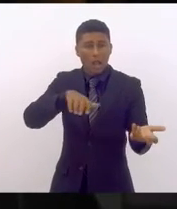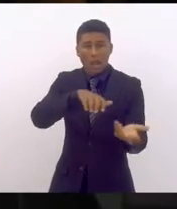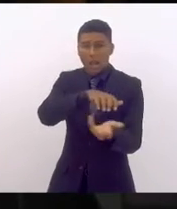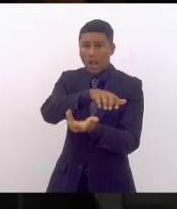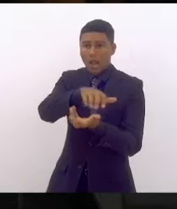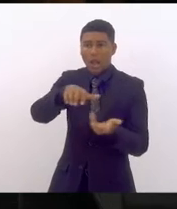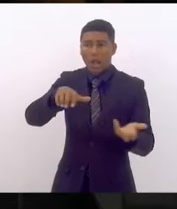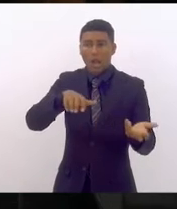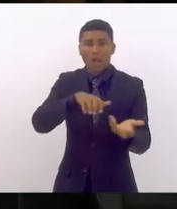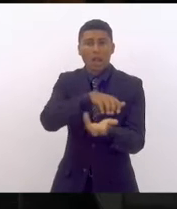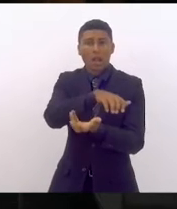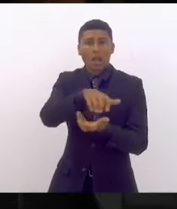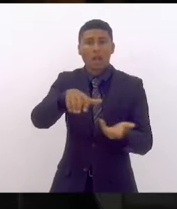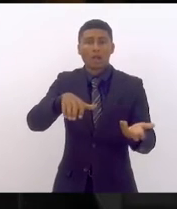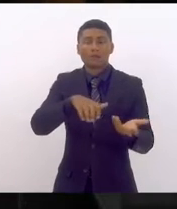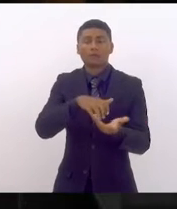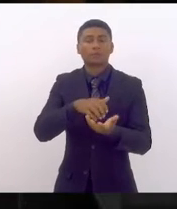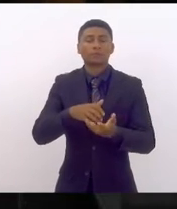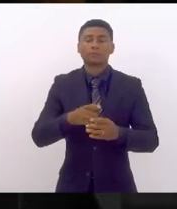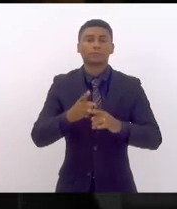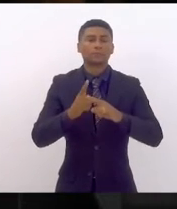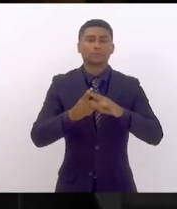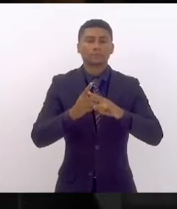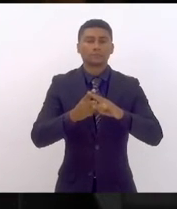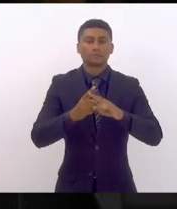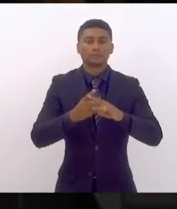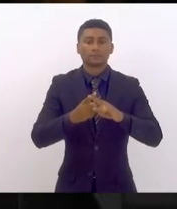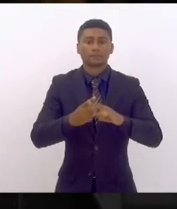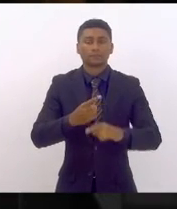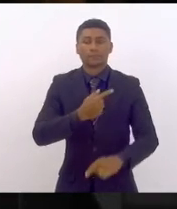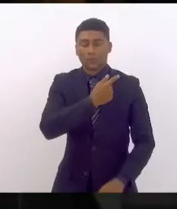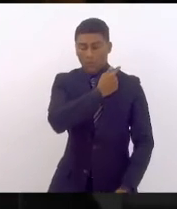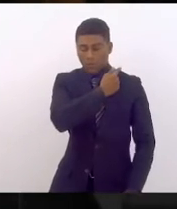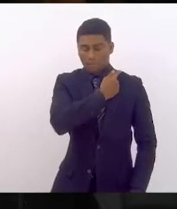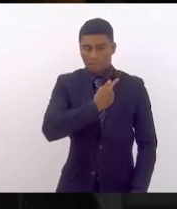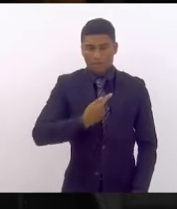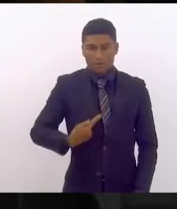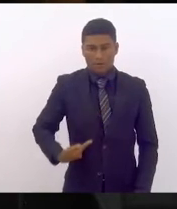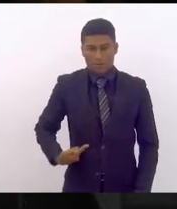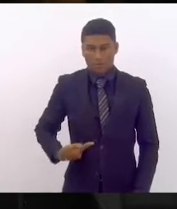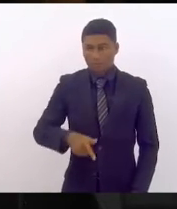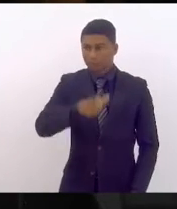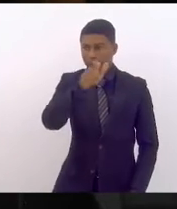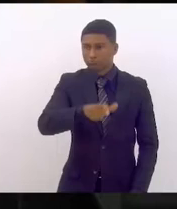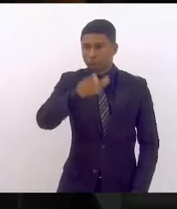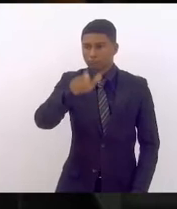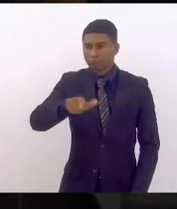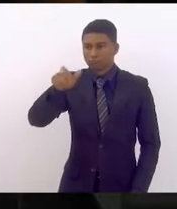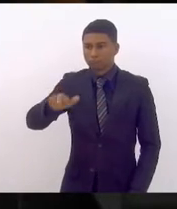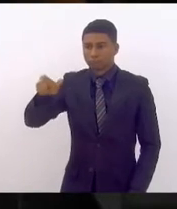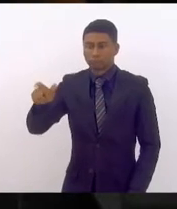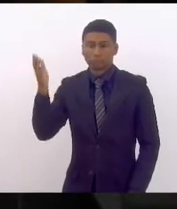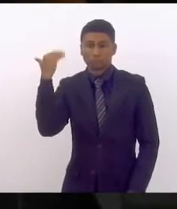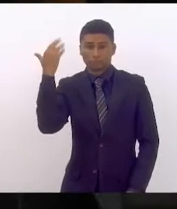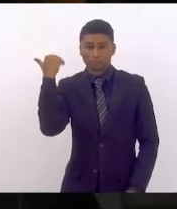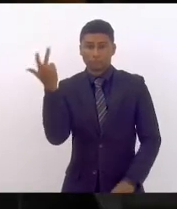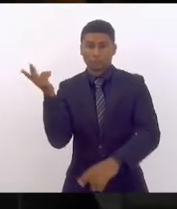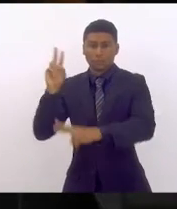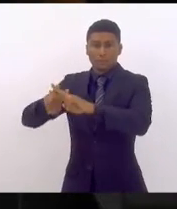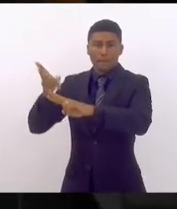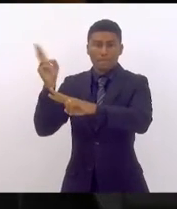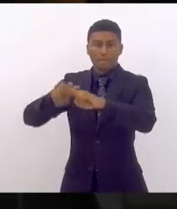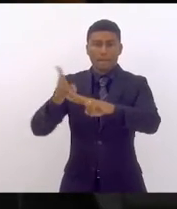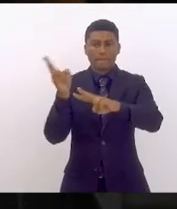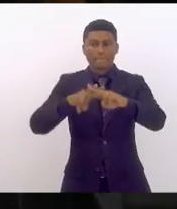o número de governadores que já foram presos nos mais diversos